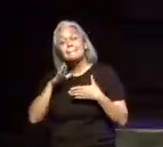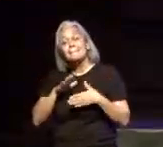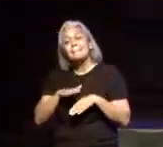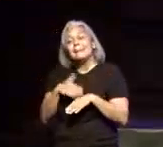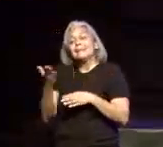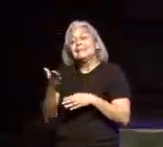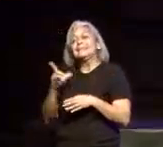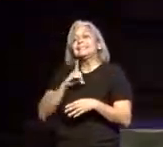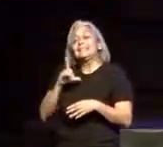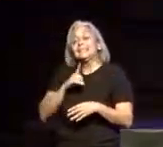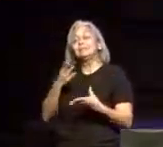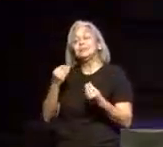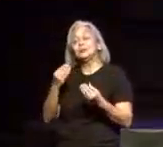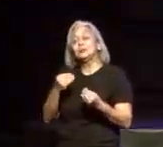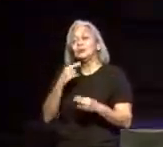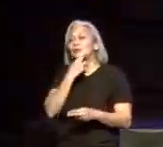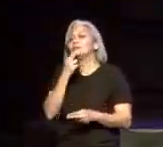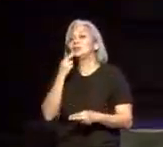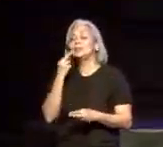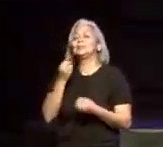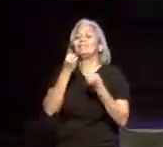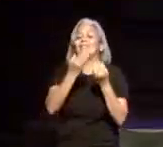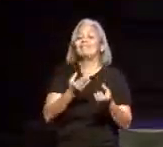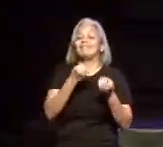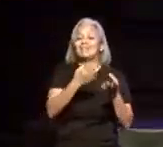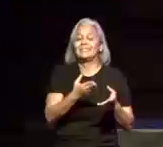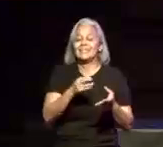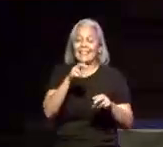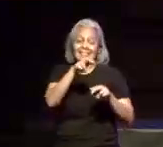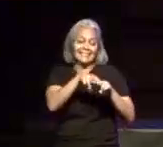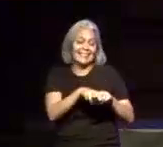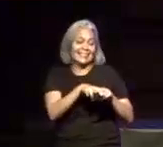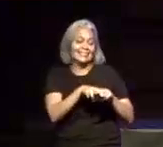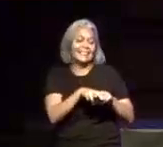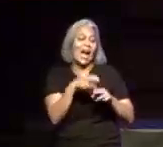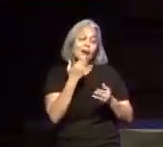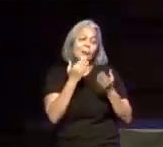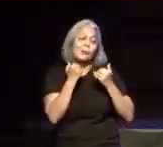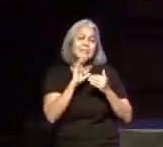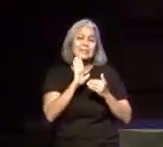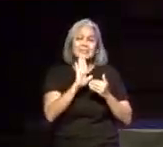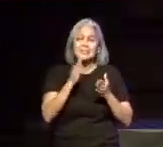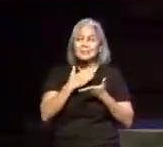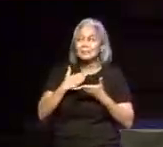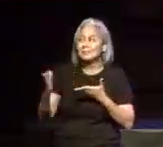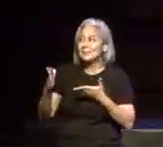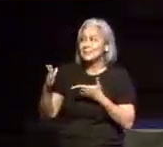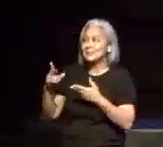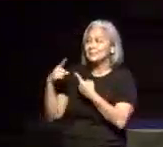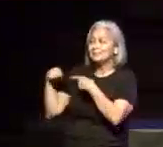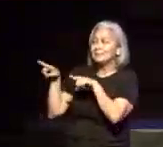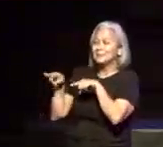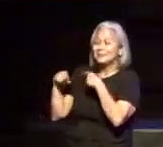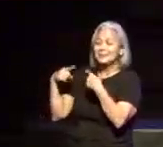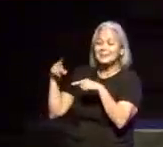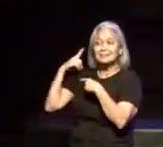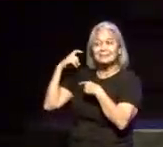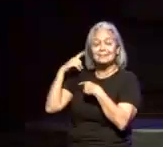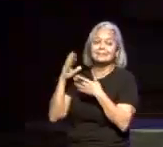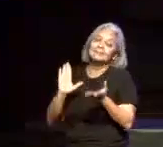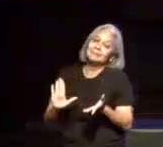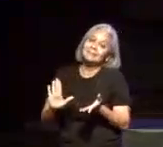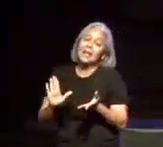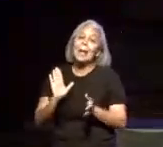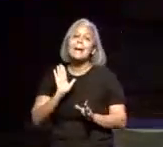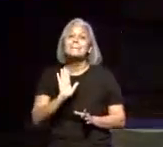são muito boas. Eu já sentei para comer em alguns lugares, a música foi excelente, gostei muito da experiência. Mas já tive também a